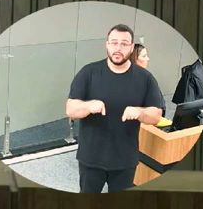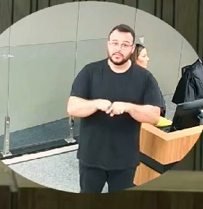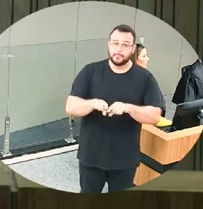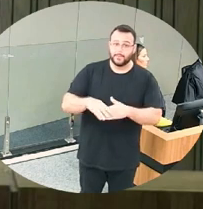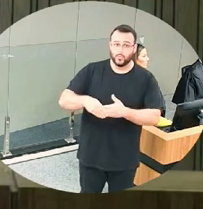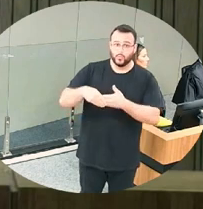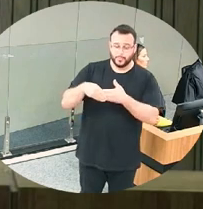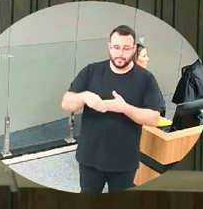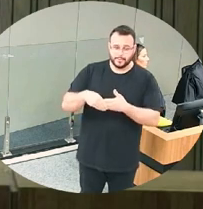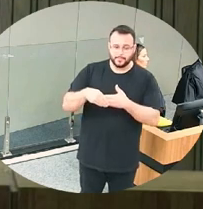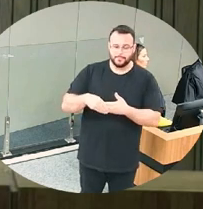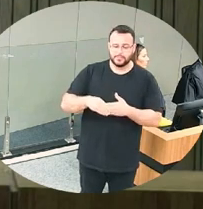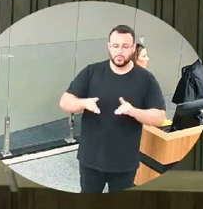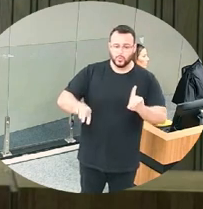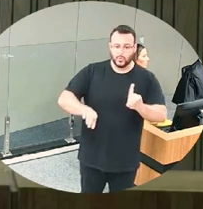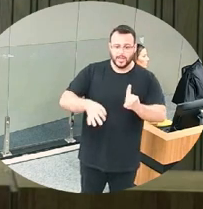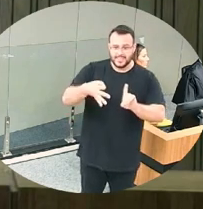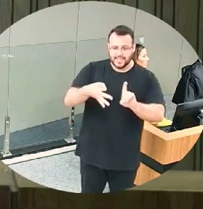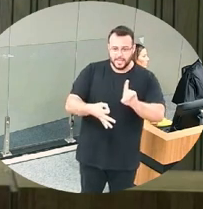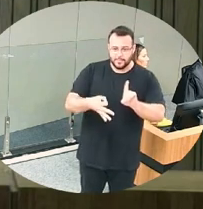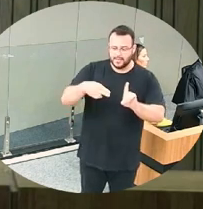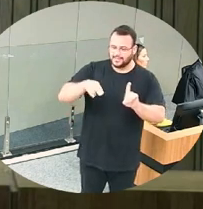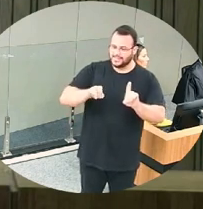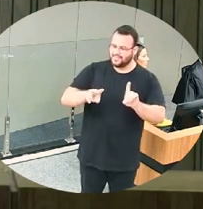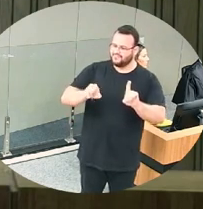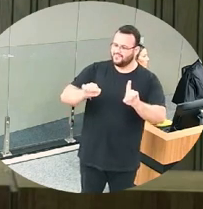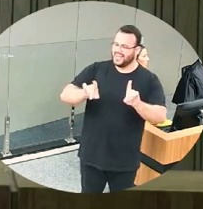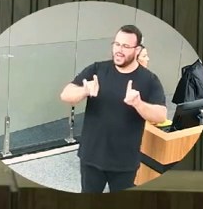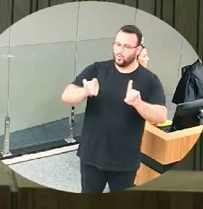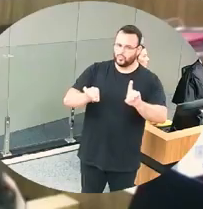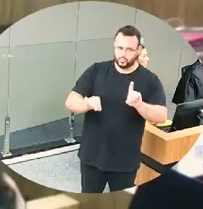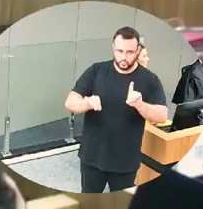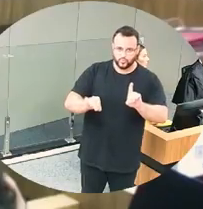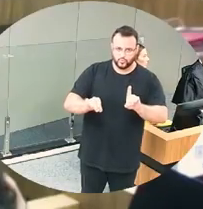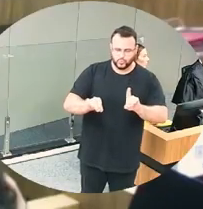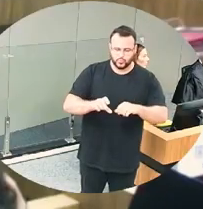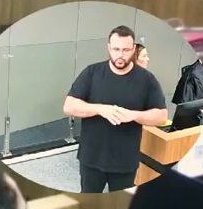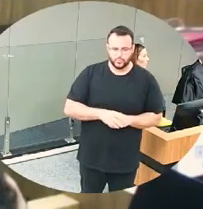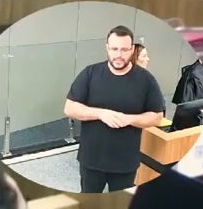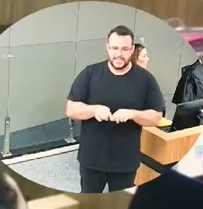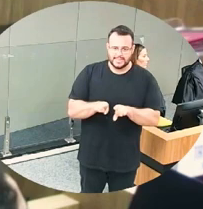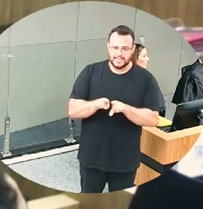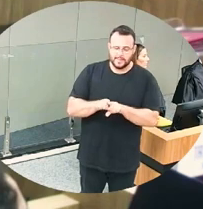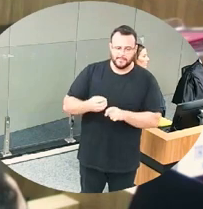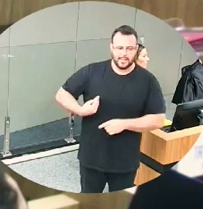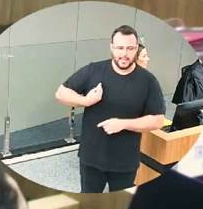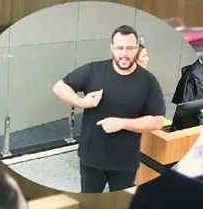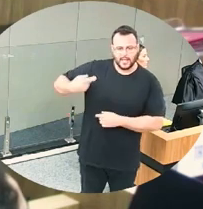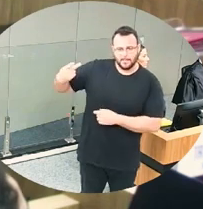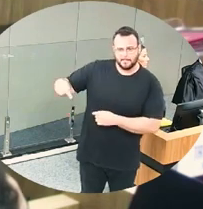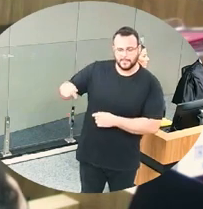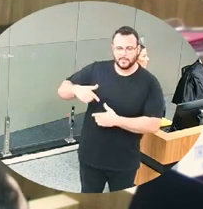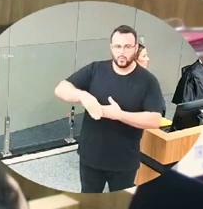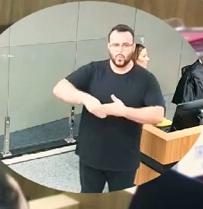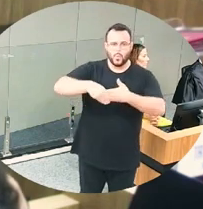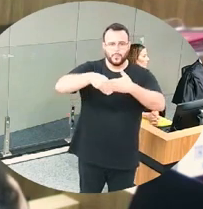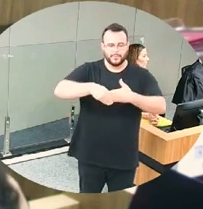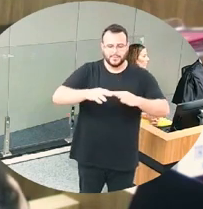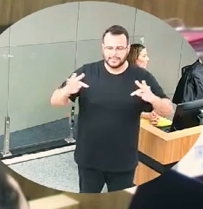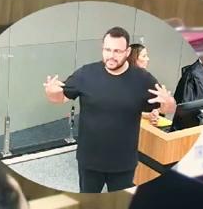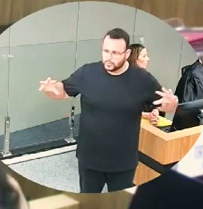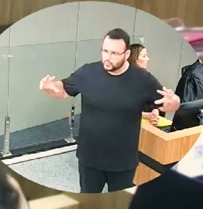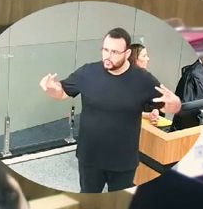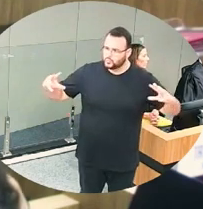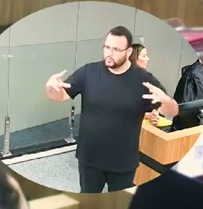Saúdo O desembargador Nivaldo stanev e na pessoa dele eu quero cumprimentar